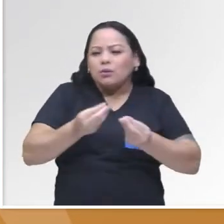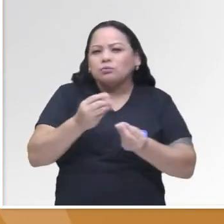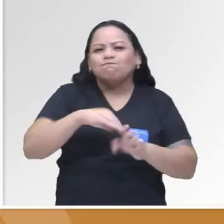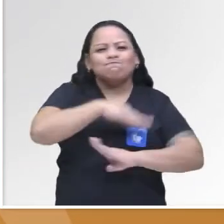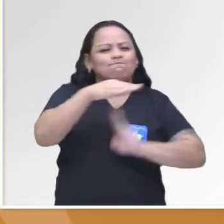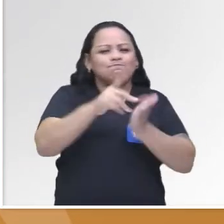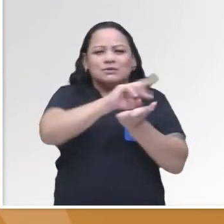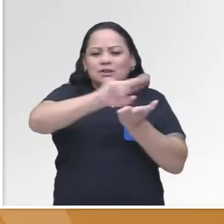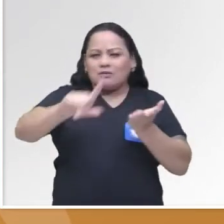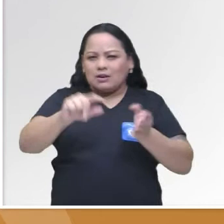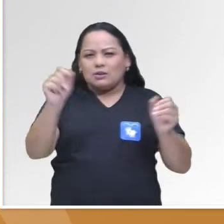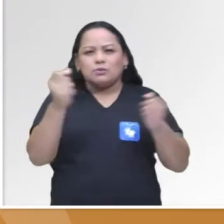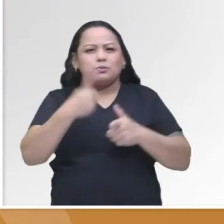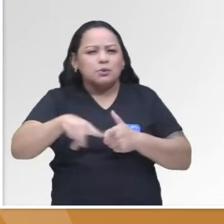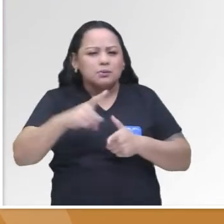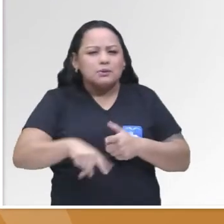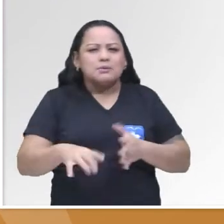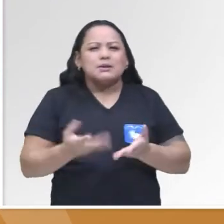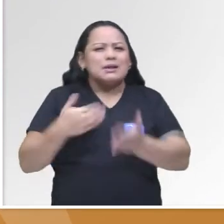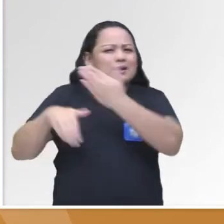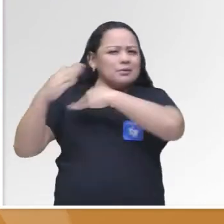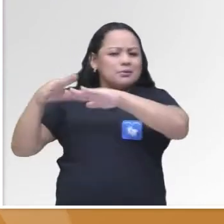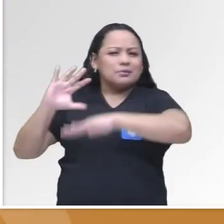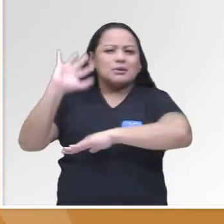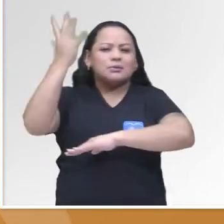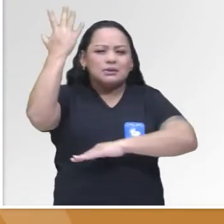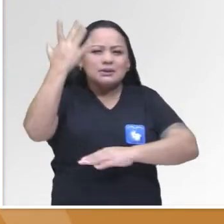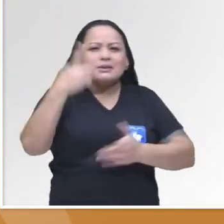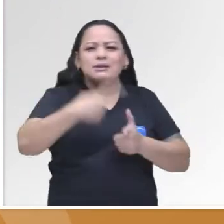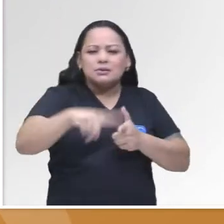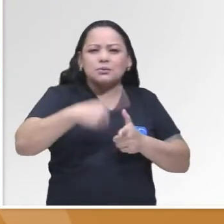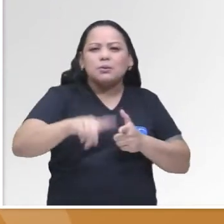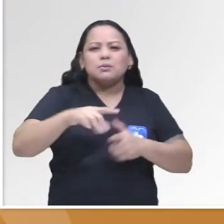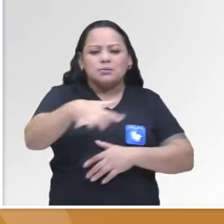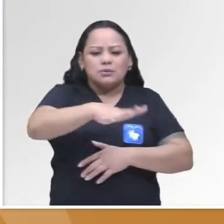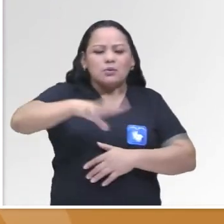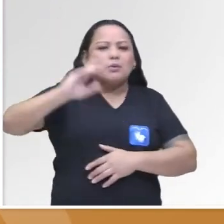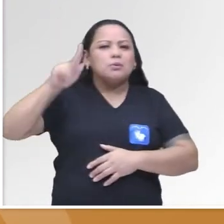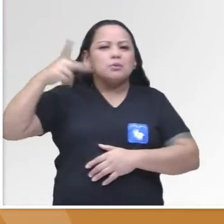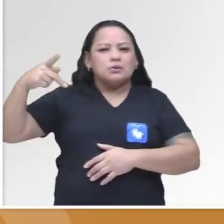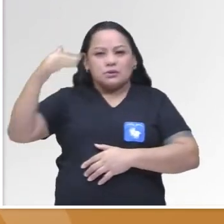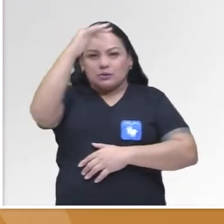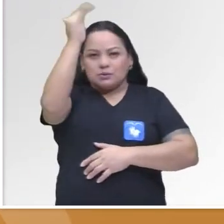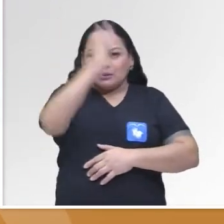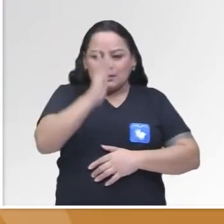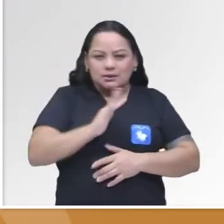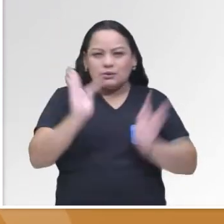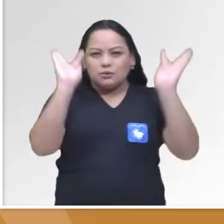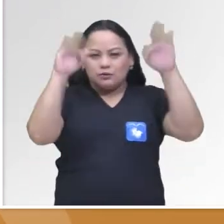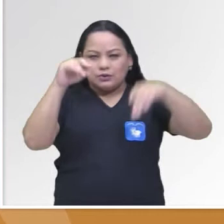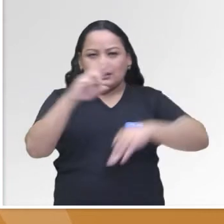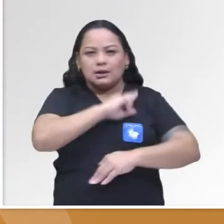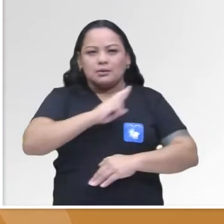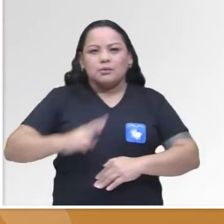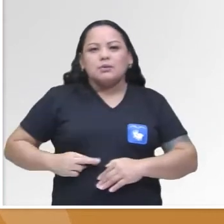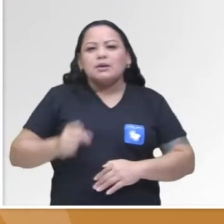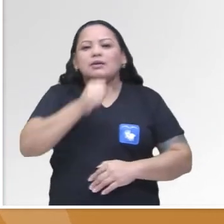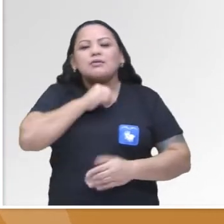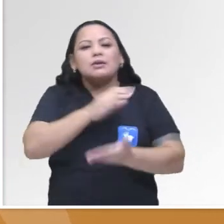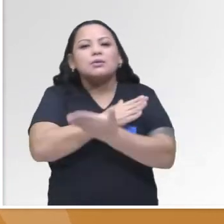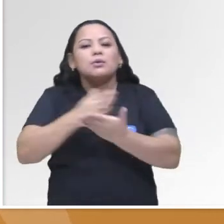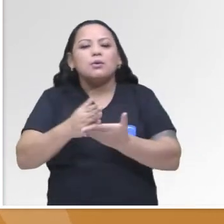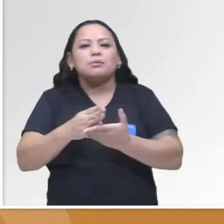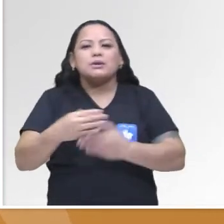a prática costumeira do cenário político no Brasil. Então nós vamos ter fim da República Velha e início de uma